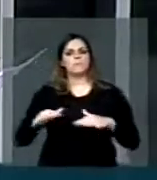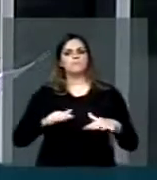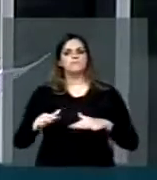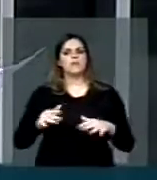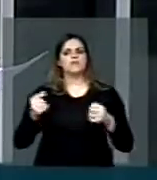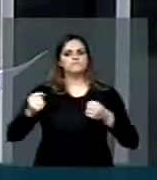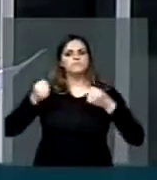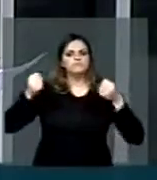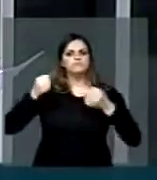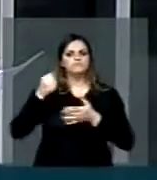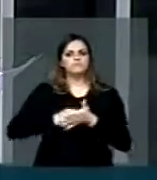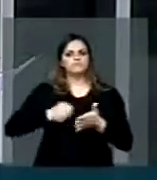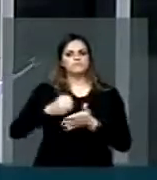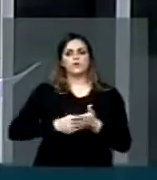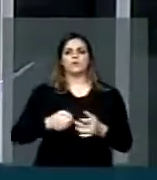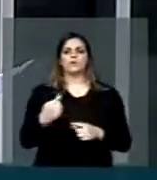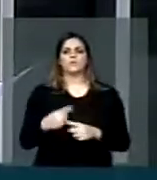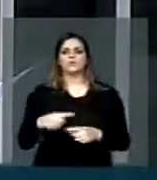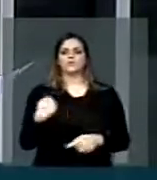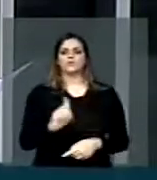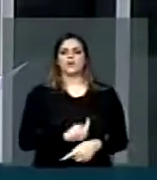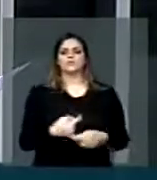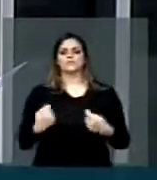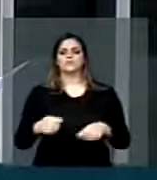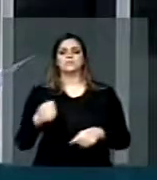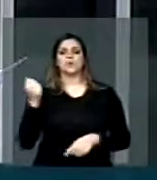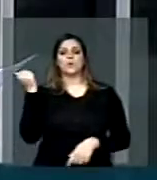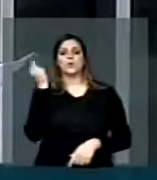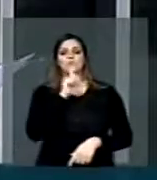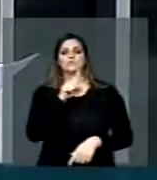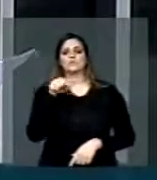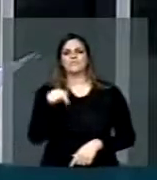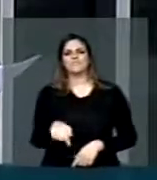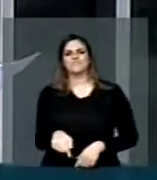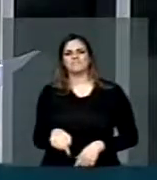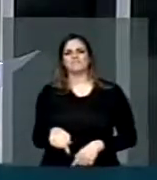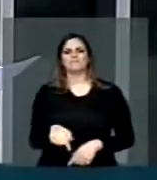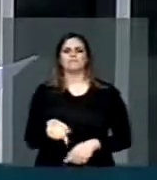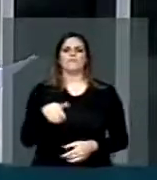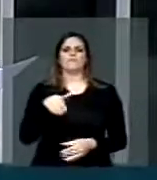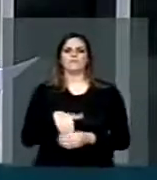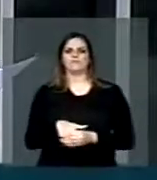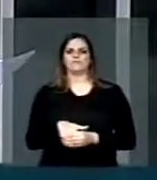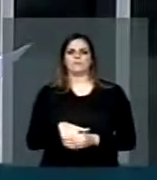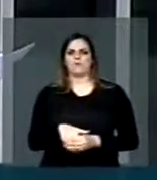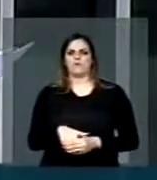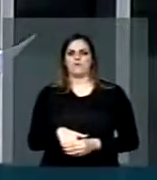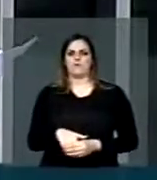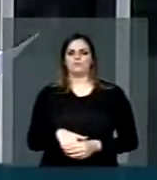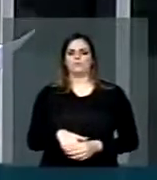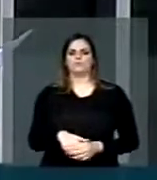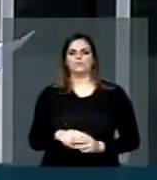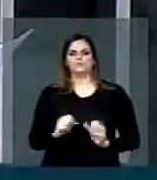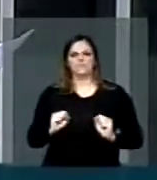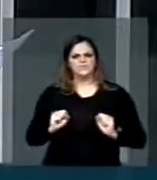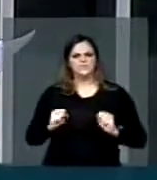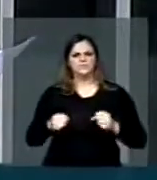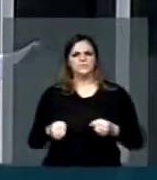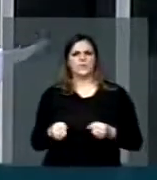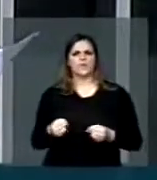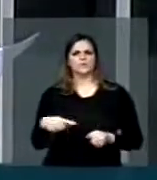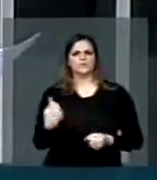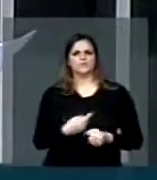mobilizada para que consigamos aqui no plenário desta casa correlação de forças necessária